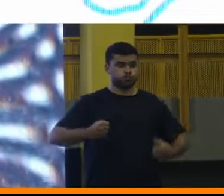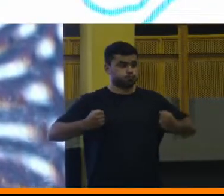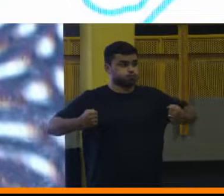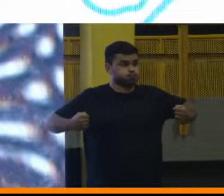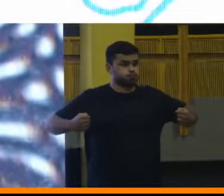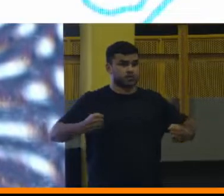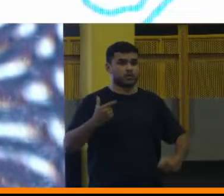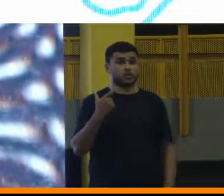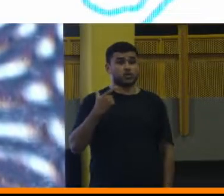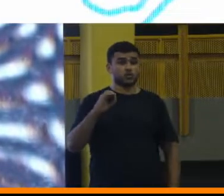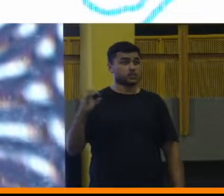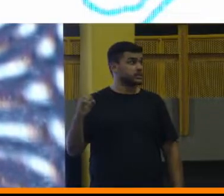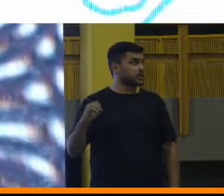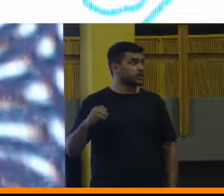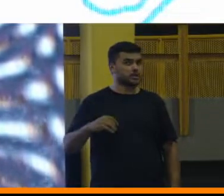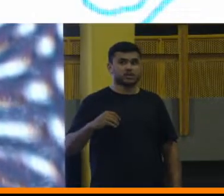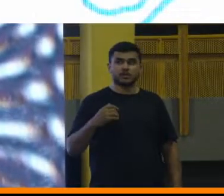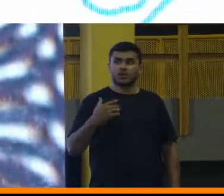quilos.